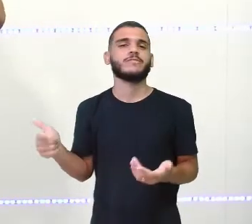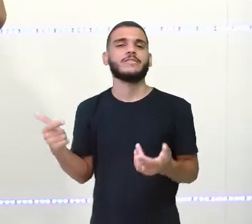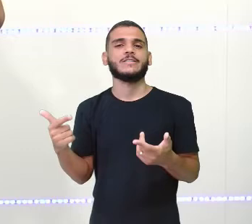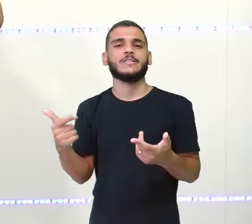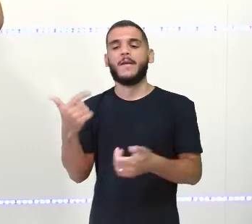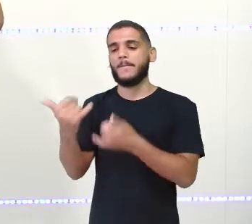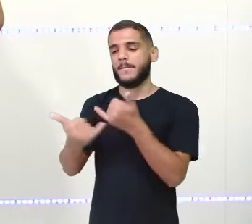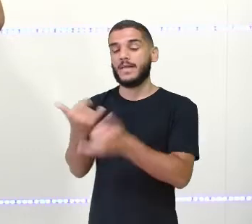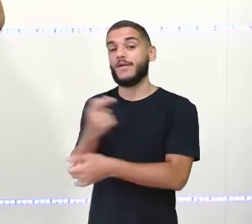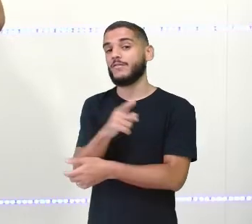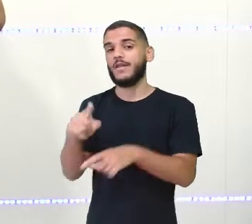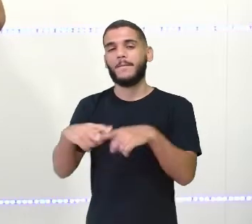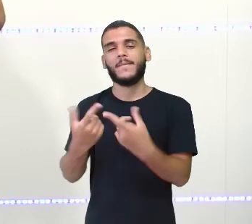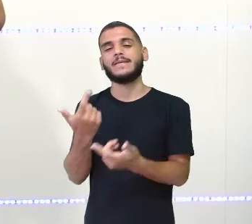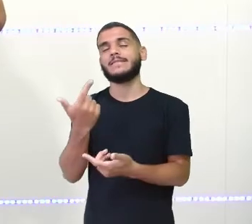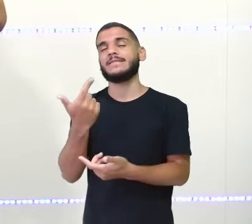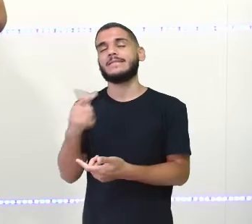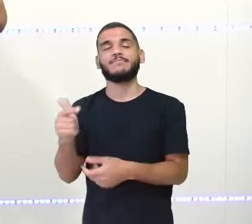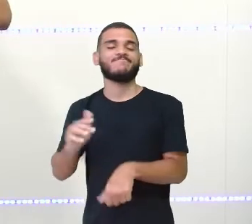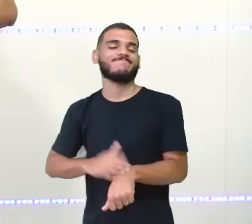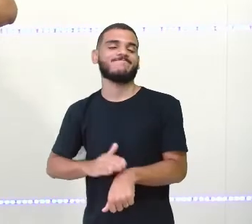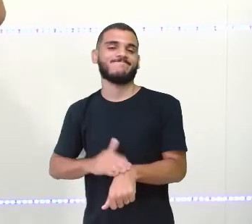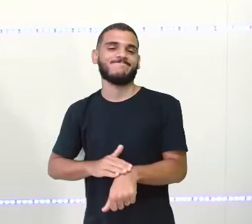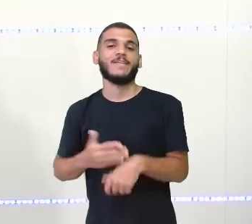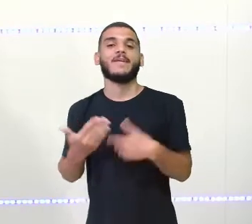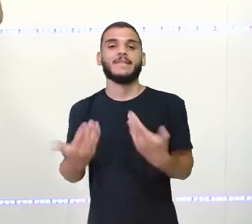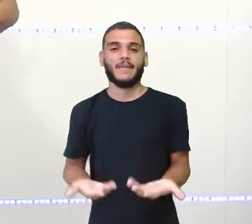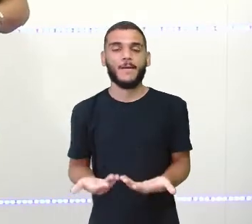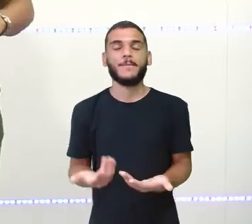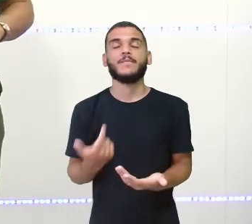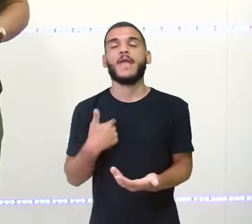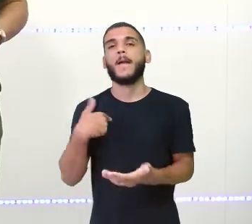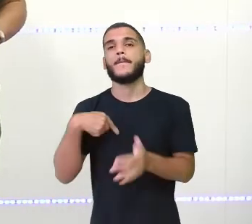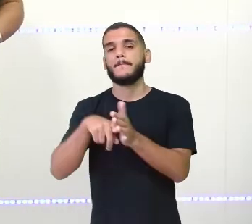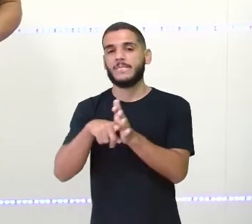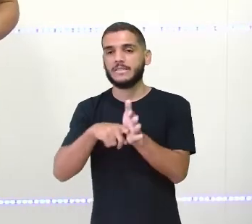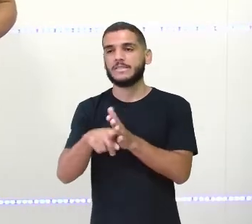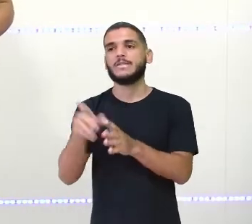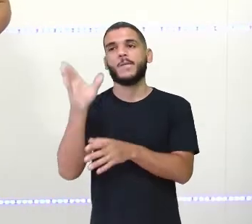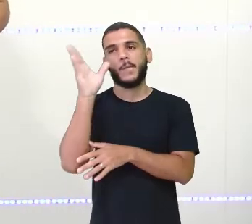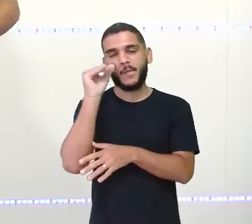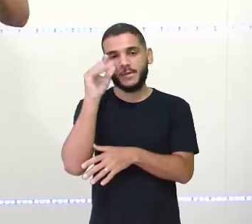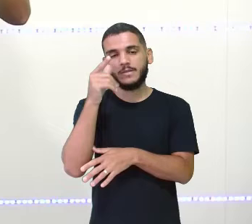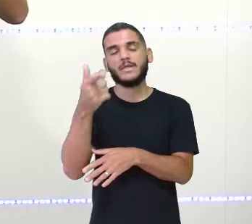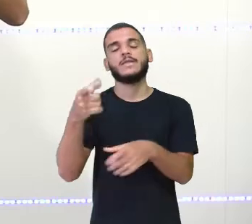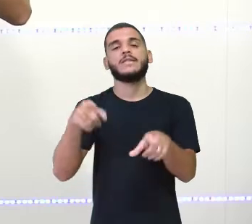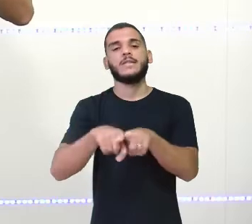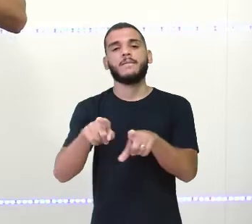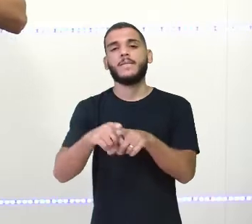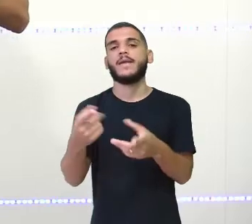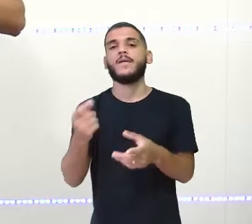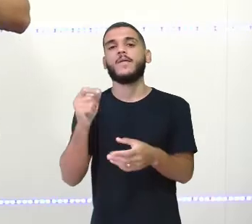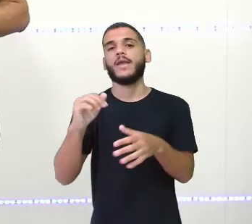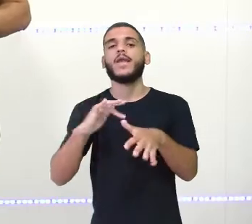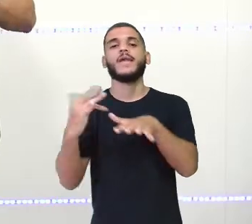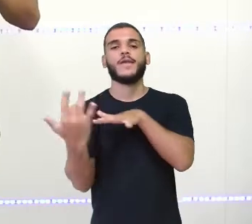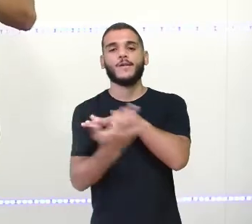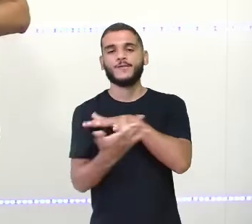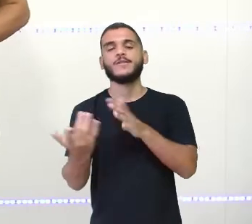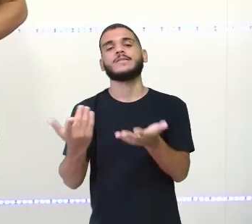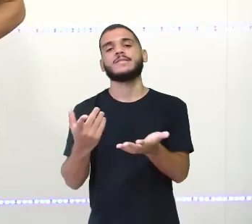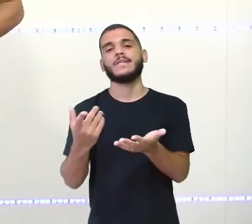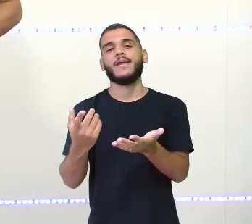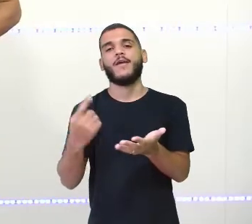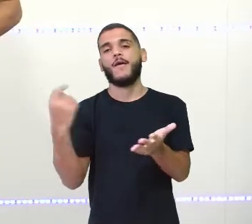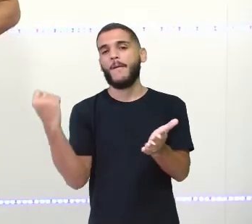vocês, mas não dá tempo, fica para a próxima, tá? Eu quero que vocês pesquisem curiosidades e me marquem nas redes sociais.